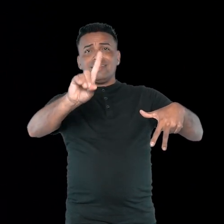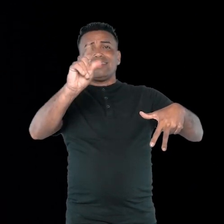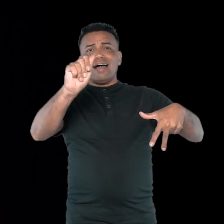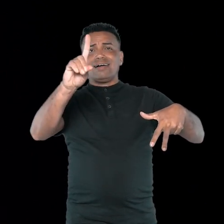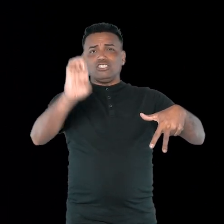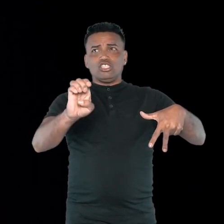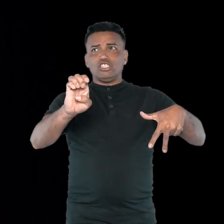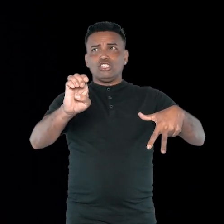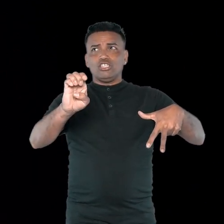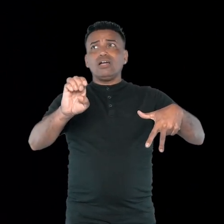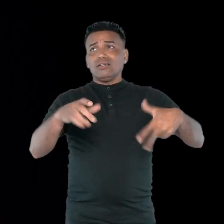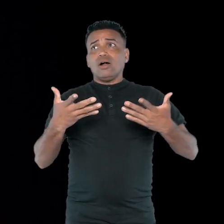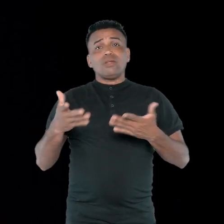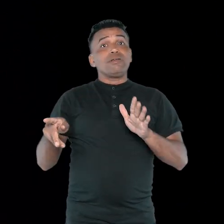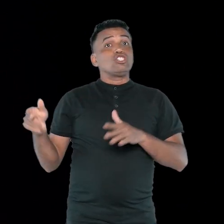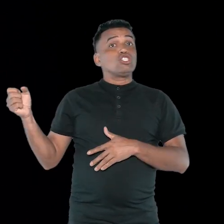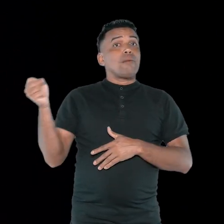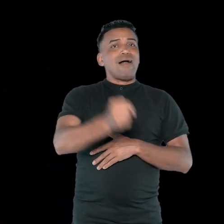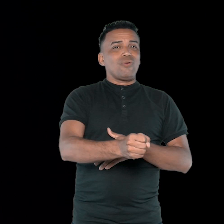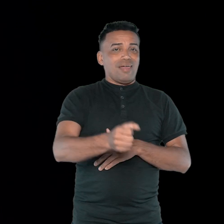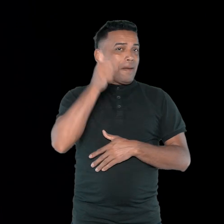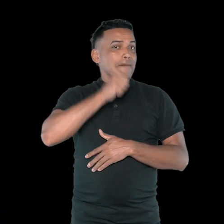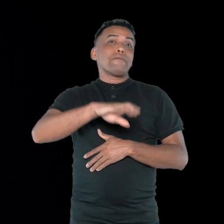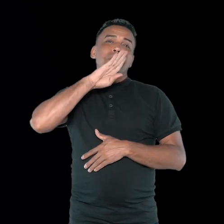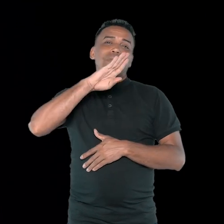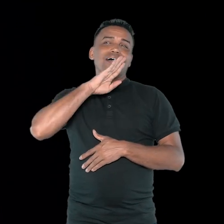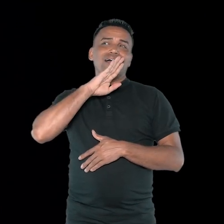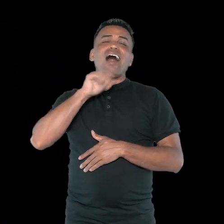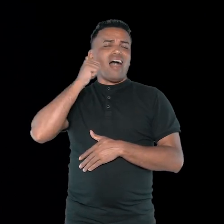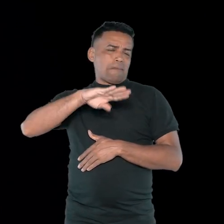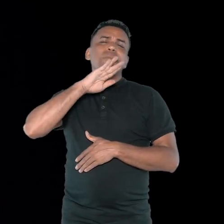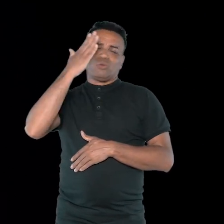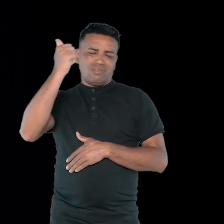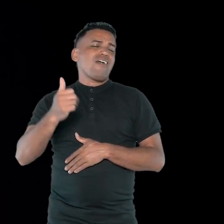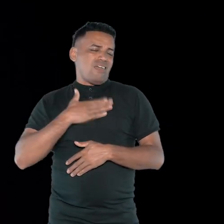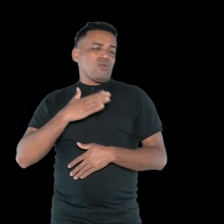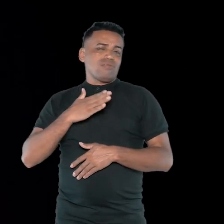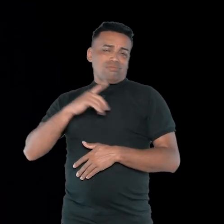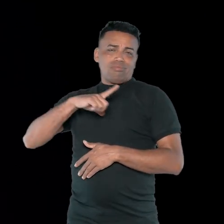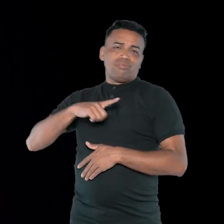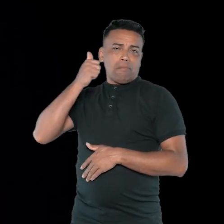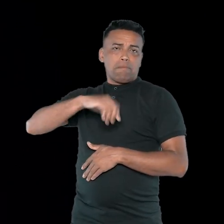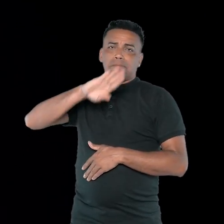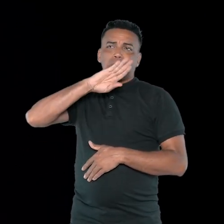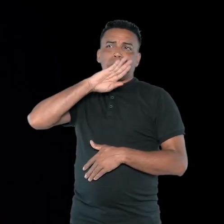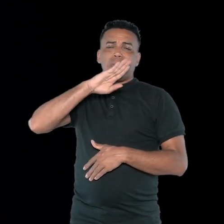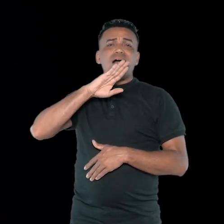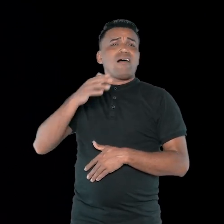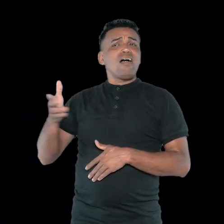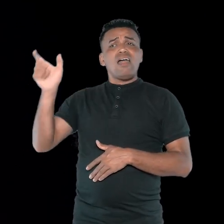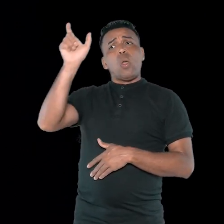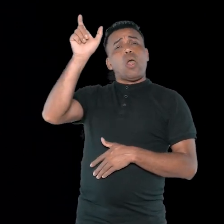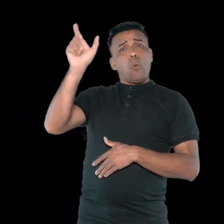a figura da mãe para pensar assim, não, a mãe eu conheço, a mãe eu sei o que é, eu tenho uma mãe, né? A mãe é uma figura, inclusive, muito, muito